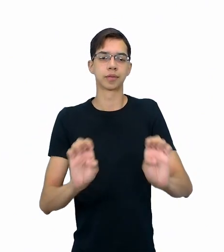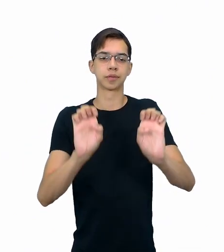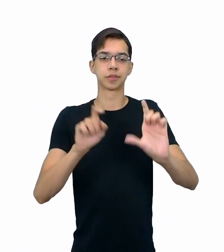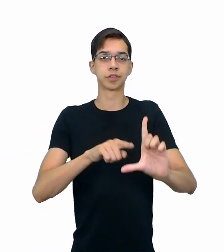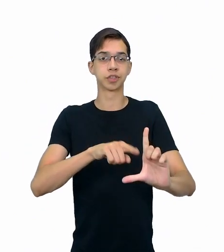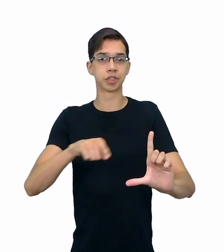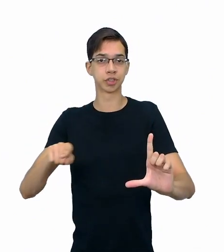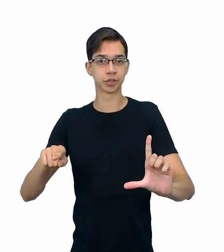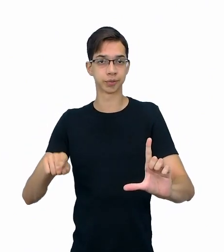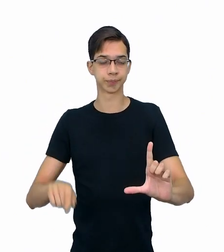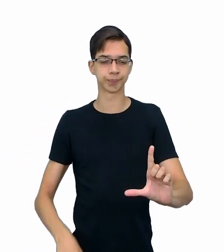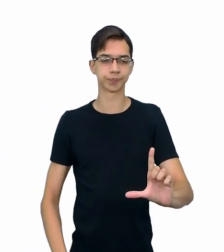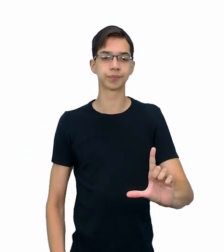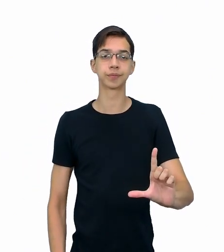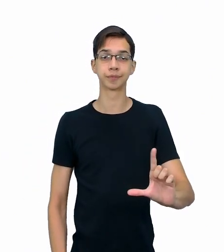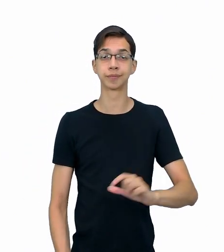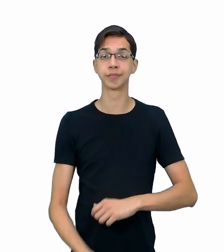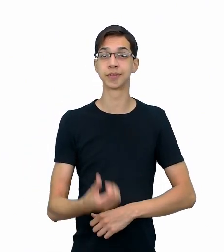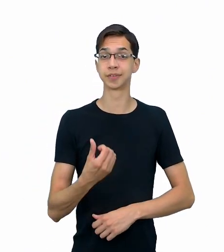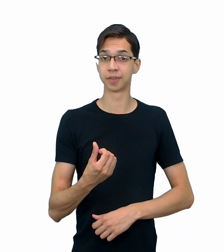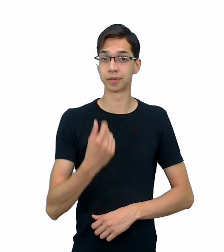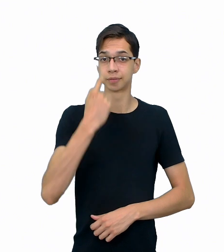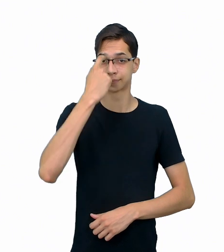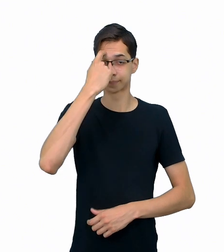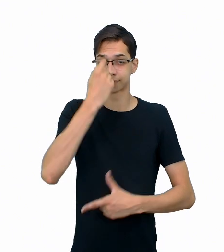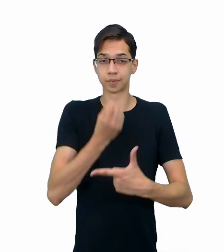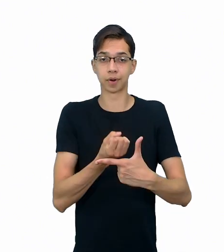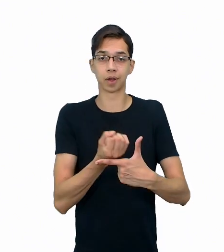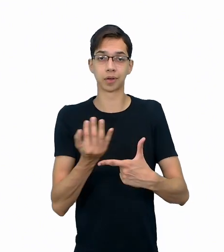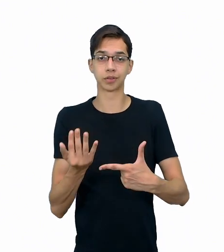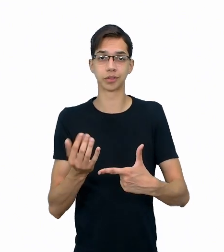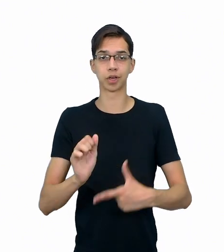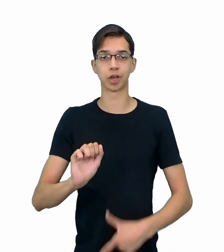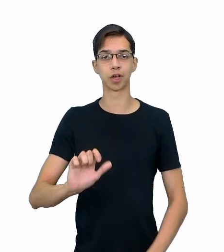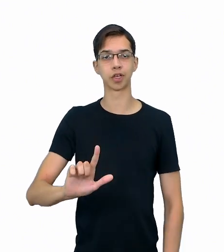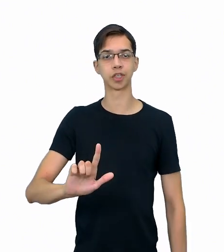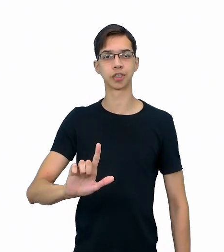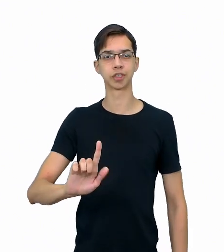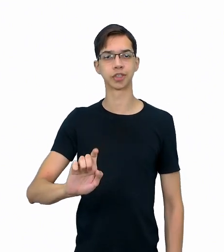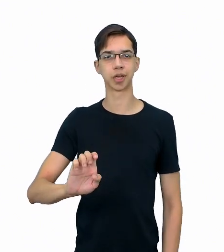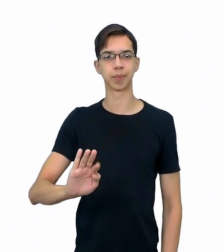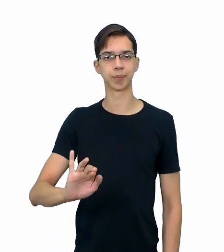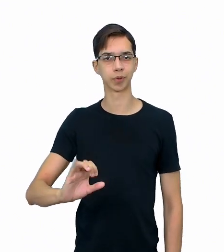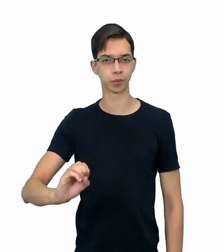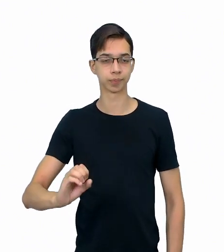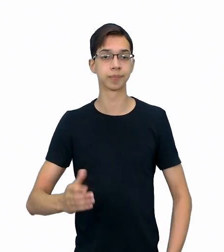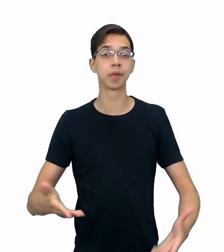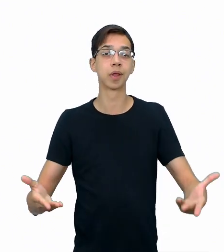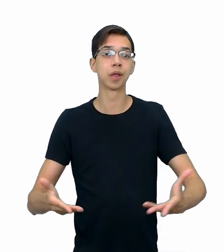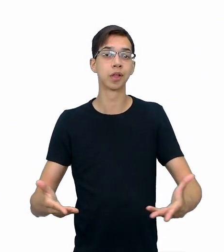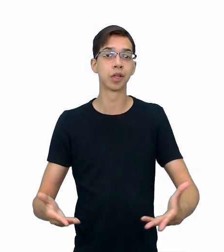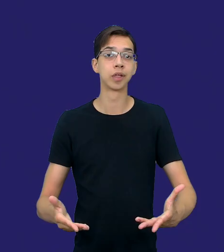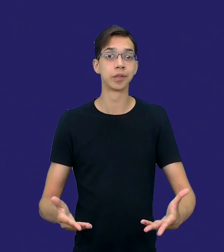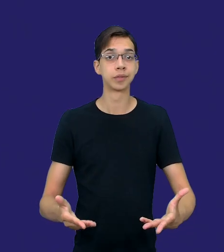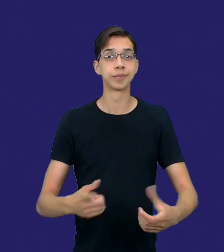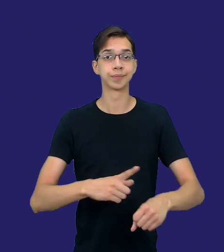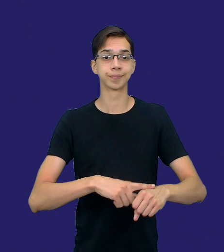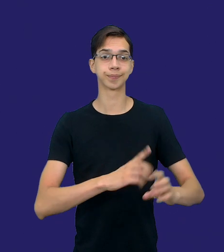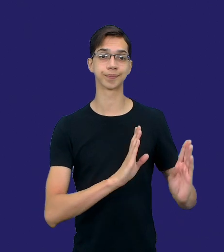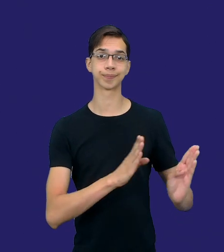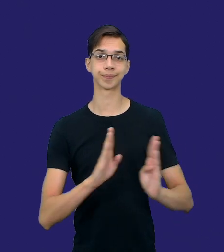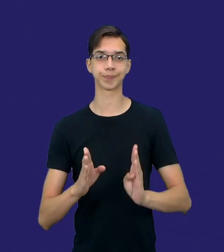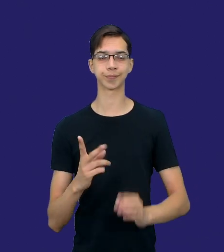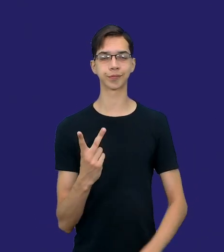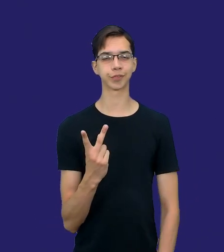didática 6, o pensamento algébrico. E agora a gente vai partir para o nosso segundo momento da pauta, né? A